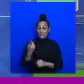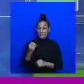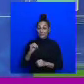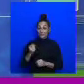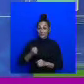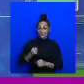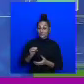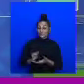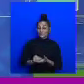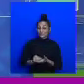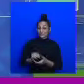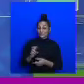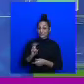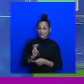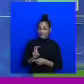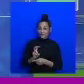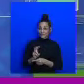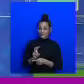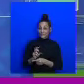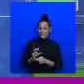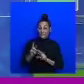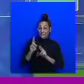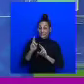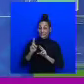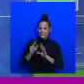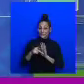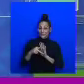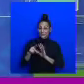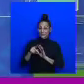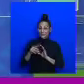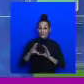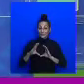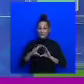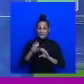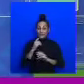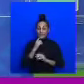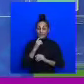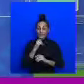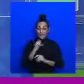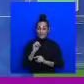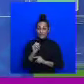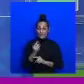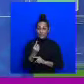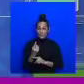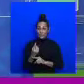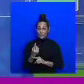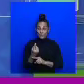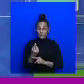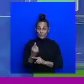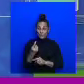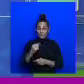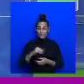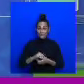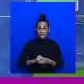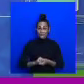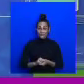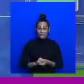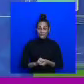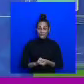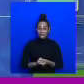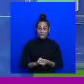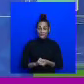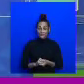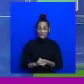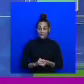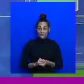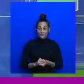números. Faltam 5. Estamos na torcida. Bola vermelha, 01. Vermelha,